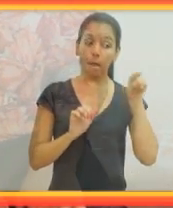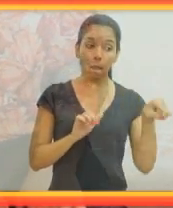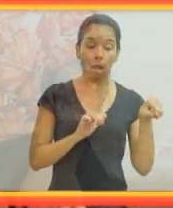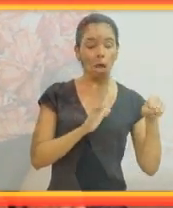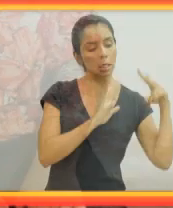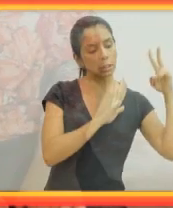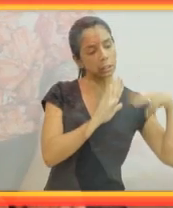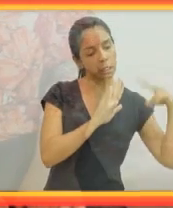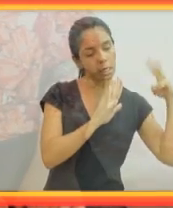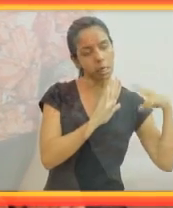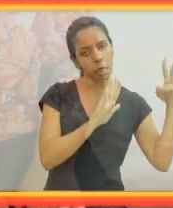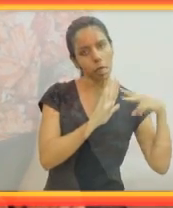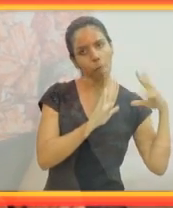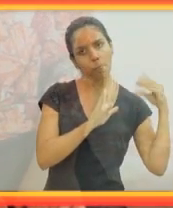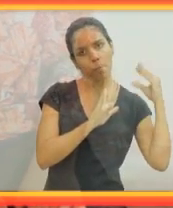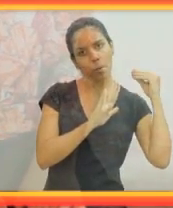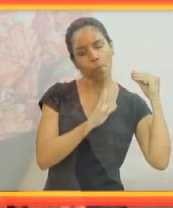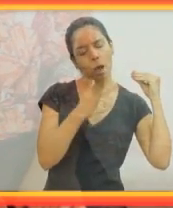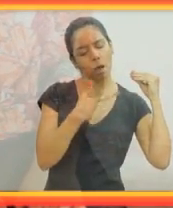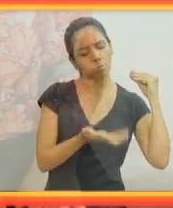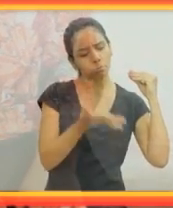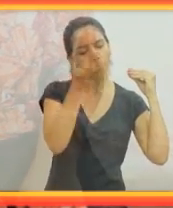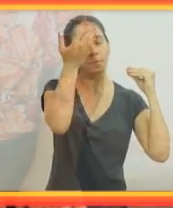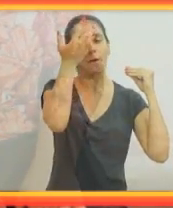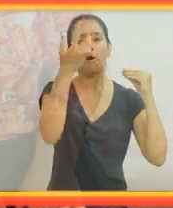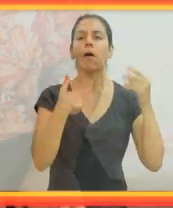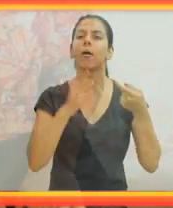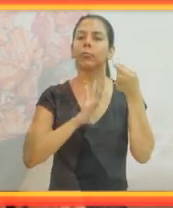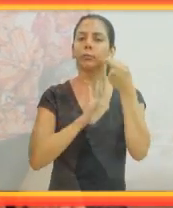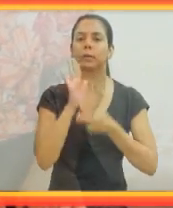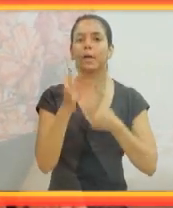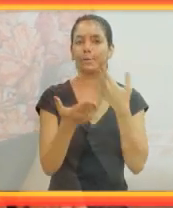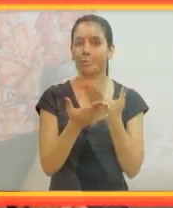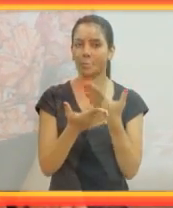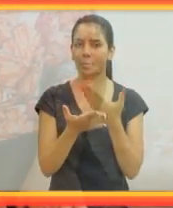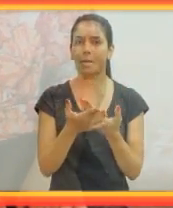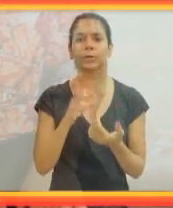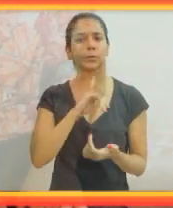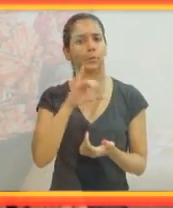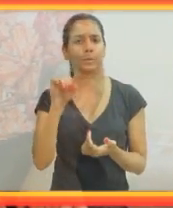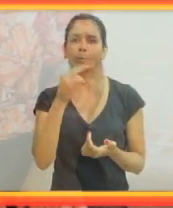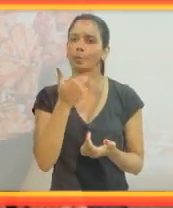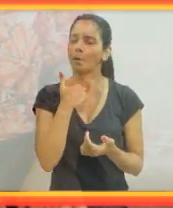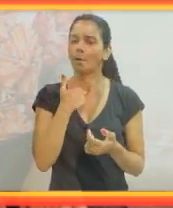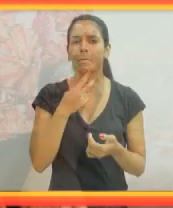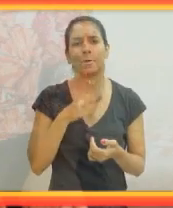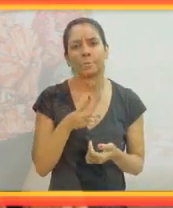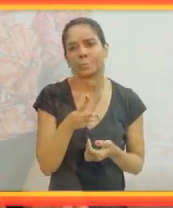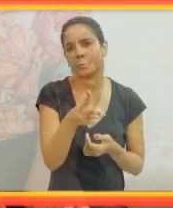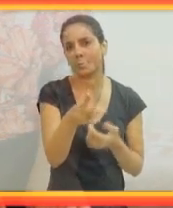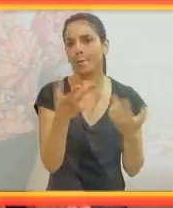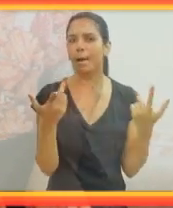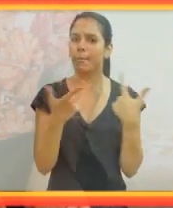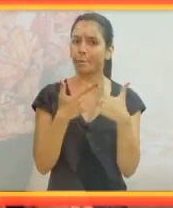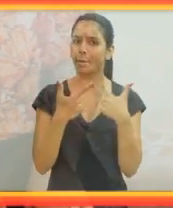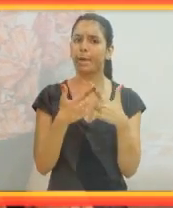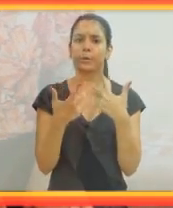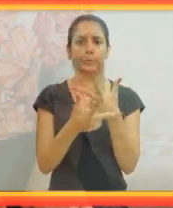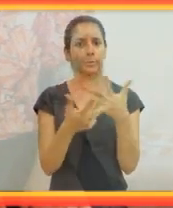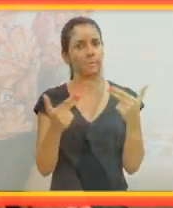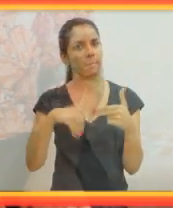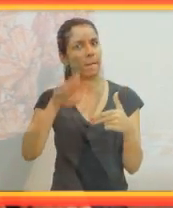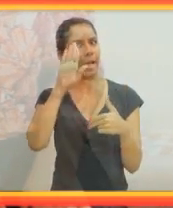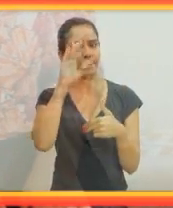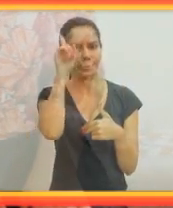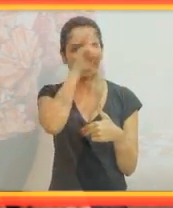lia para mim e eu decorava o texto que tinha que ser estudado. Só que isso não deu para seguir por muito tempo, porque